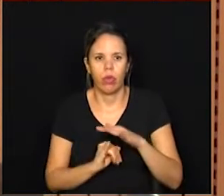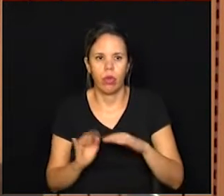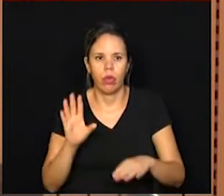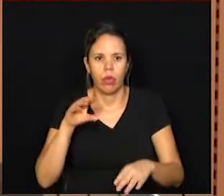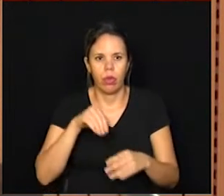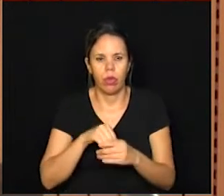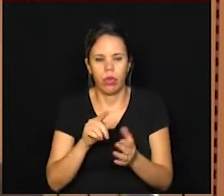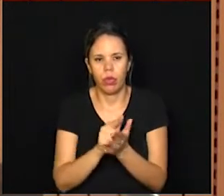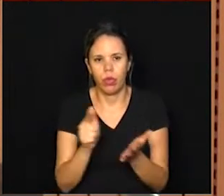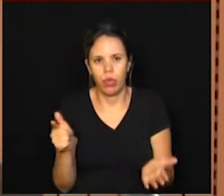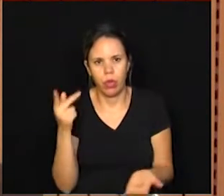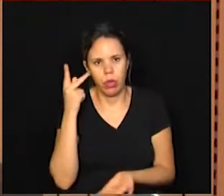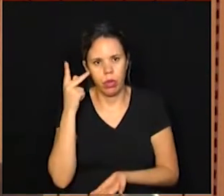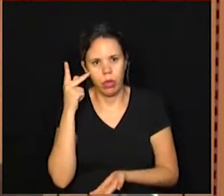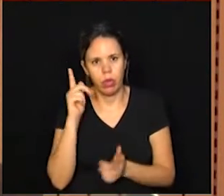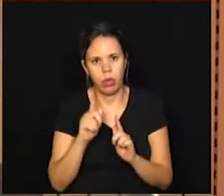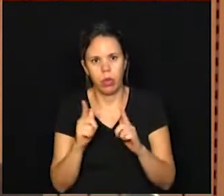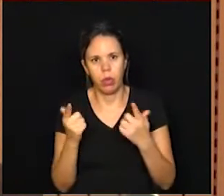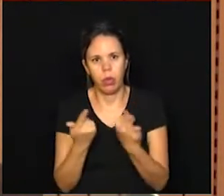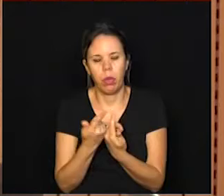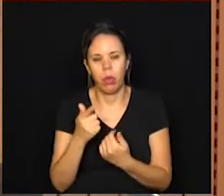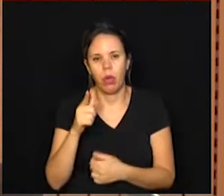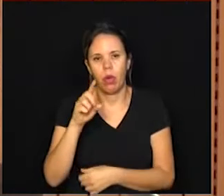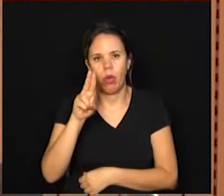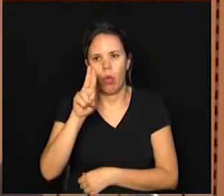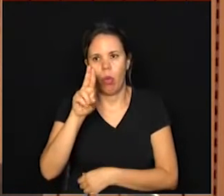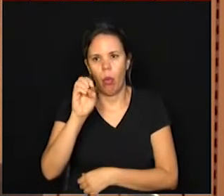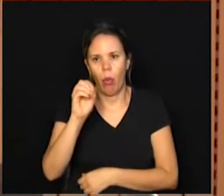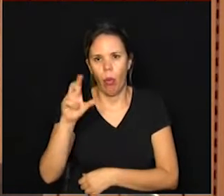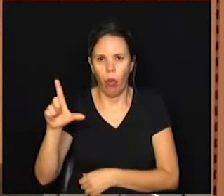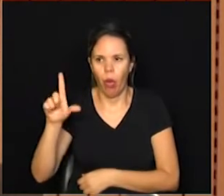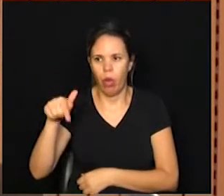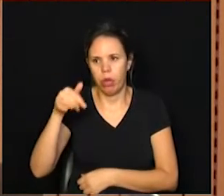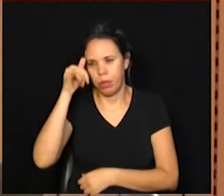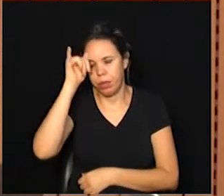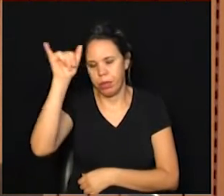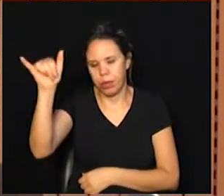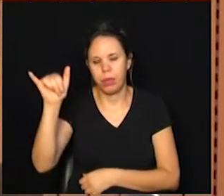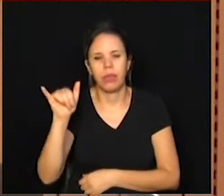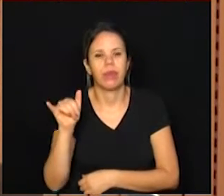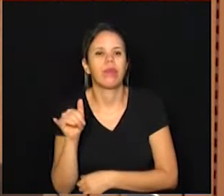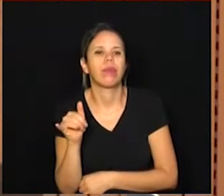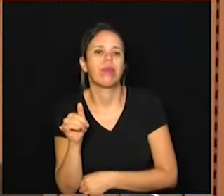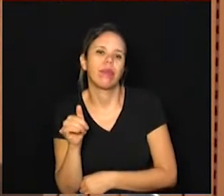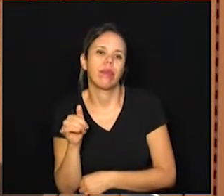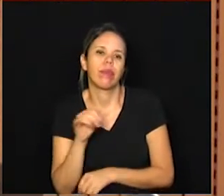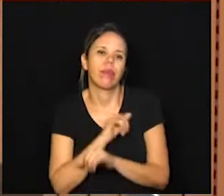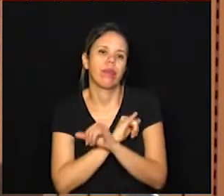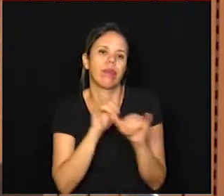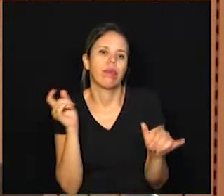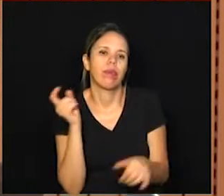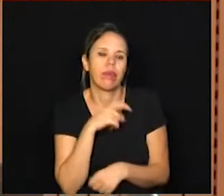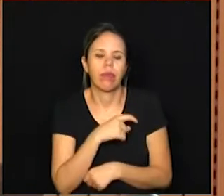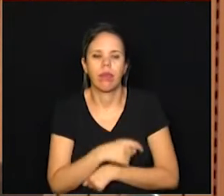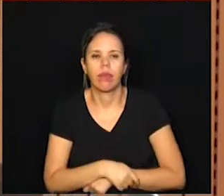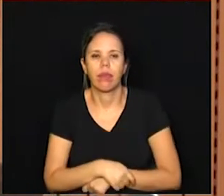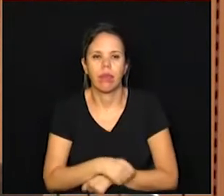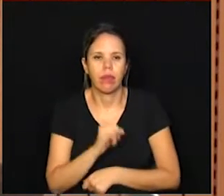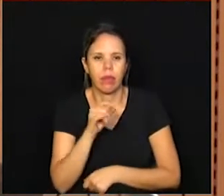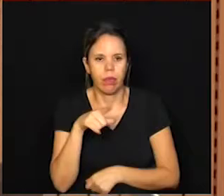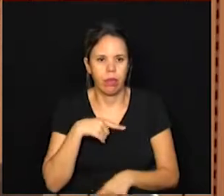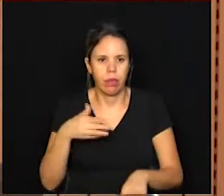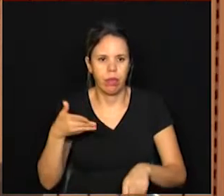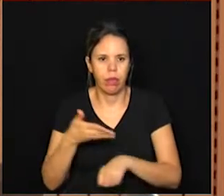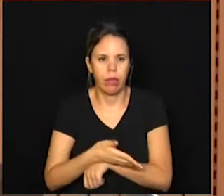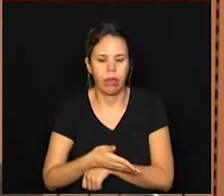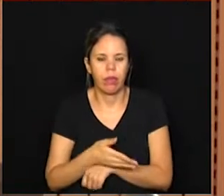Folha de São Paulo, pelo Grupo UOL, que combate a fake news, e se você entra lá,